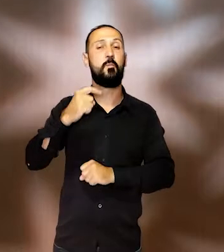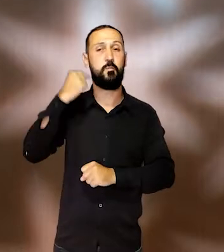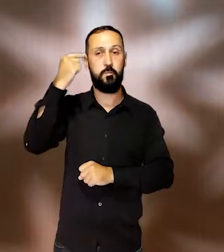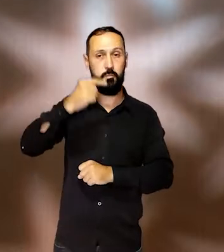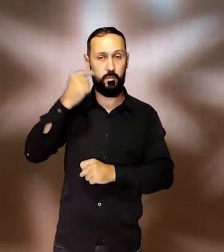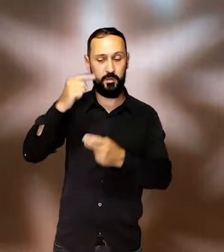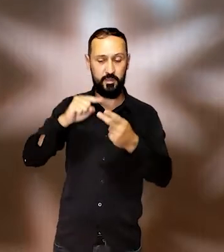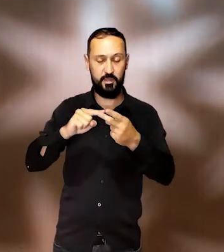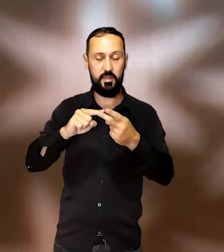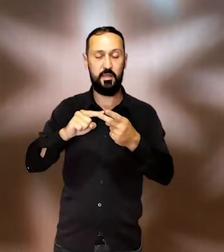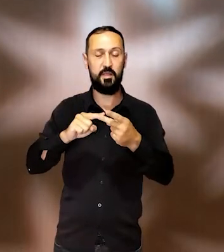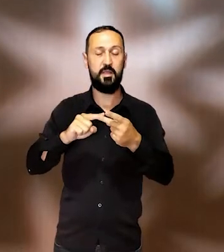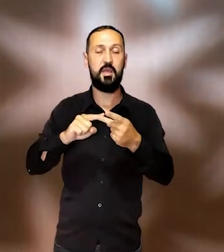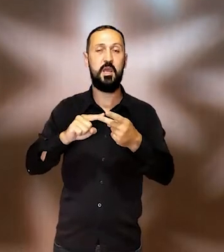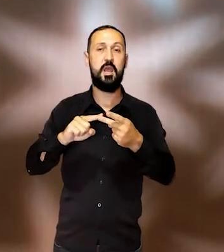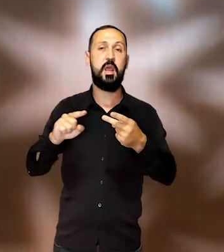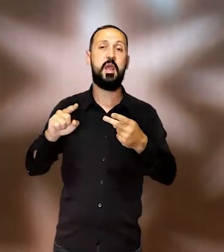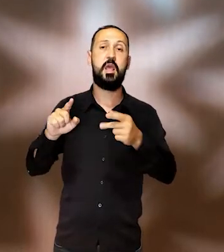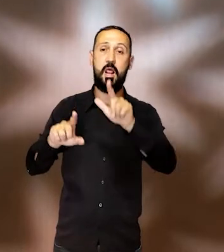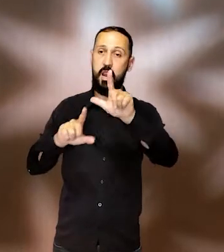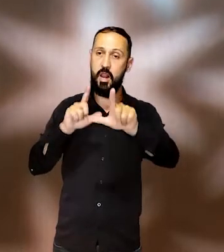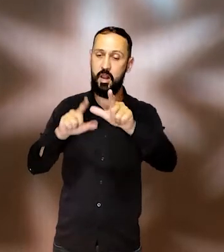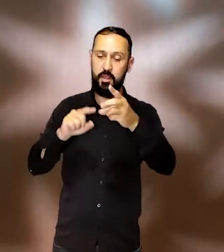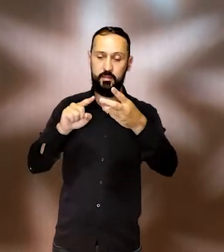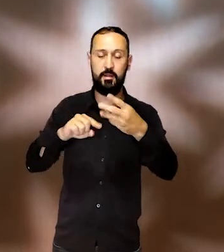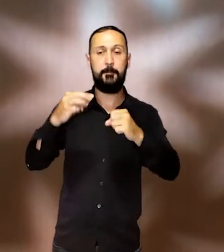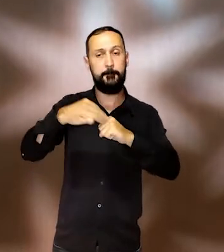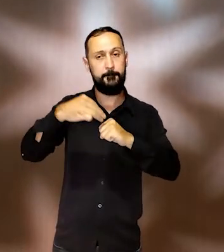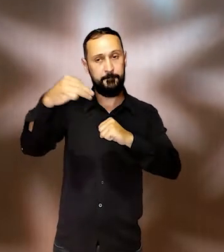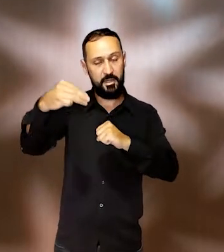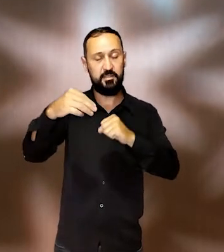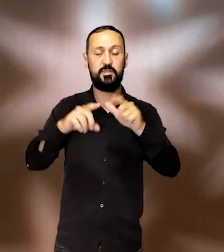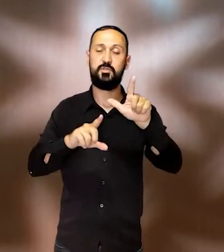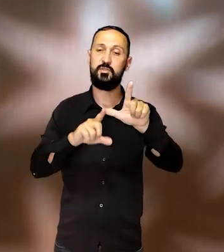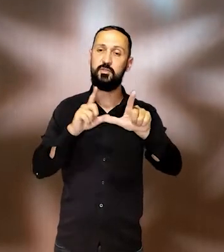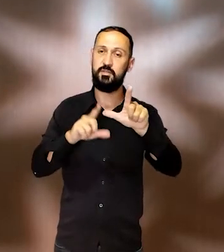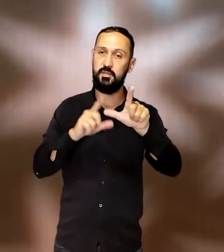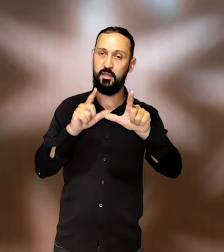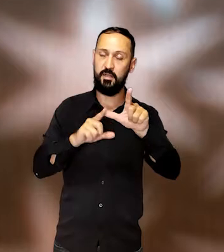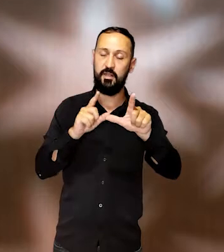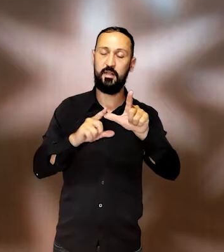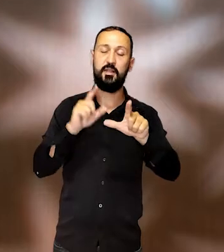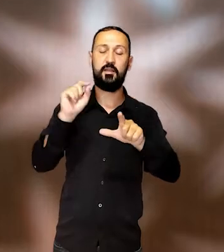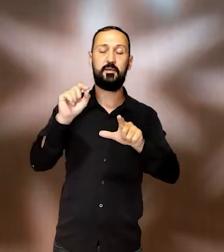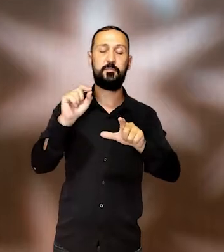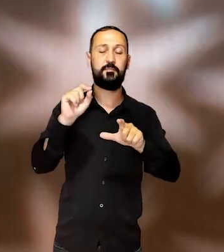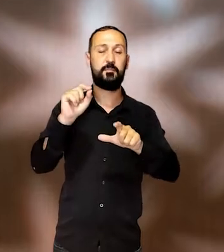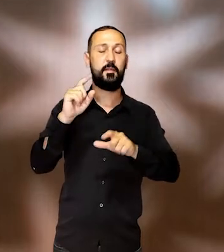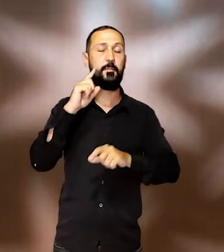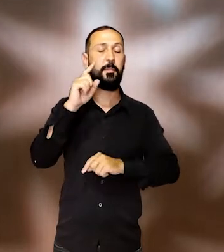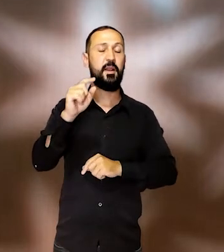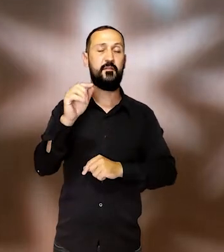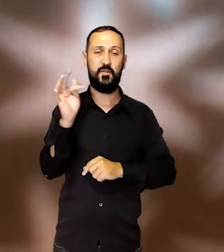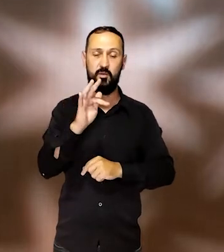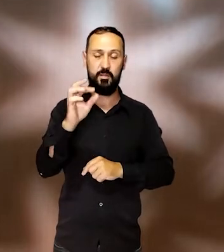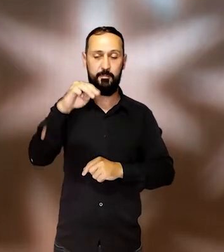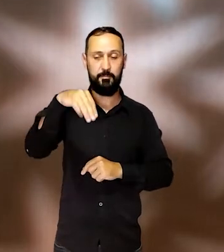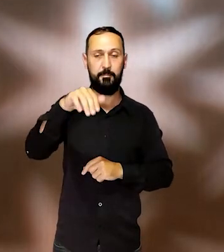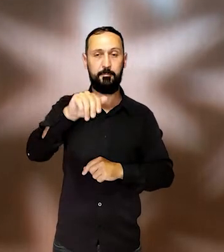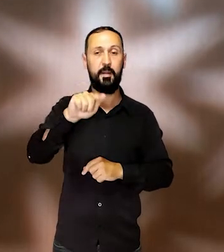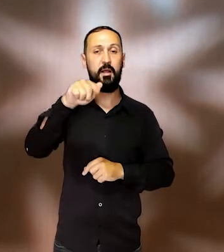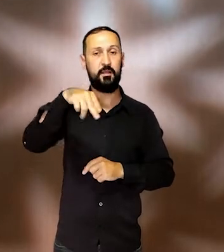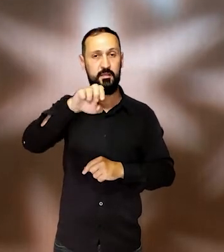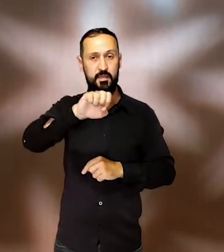Direito e Letras pela UCDB, mestre em Comunicação e Letras pela Universidade Presbiteriana Mackenzie